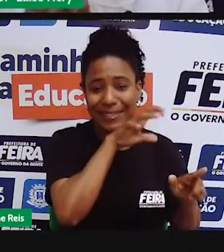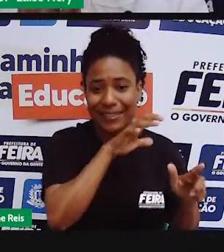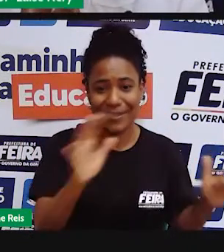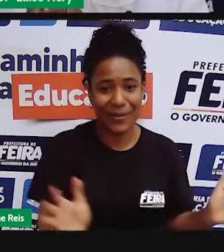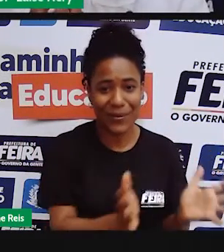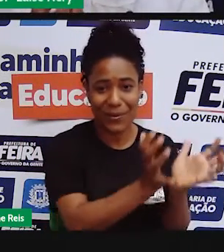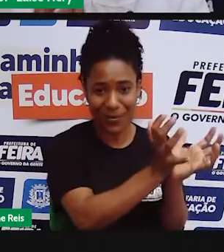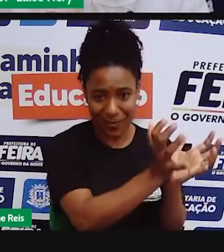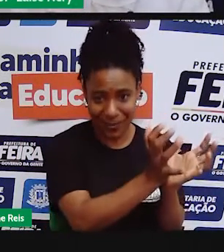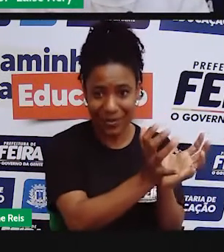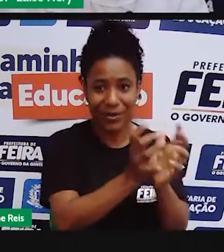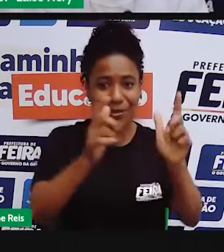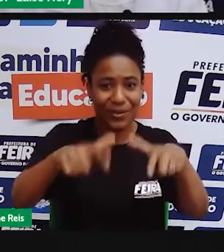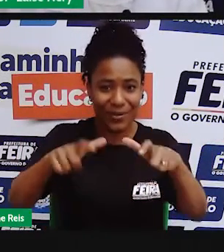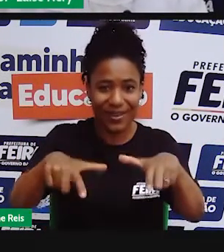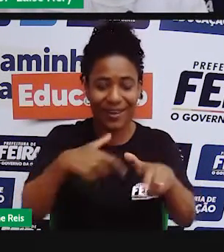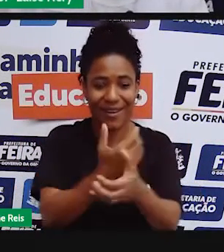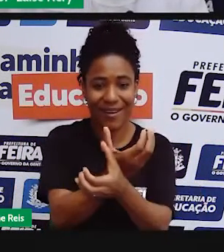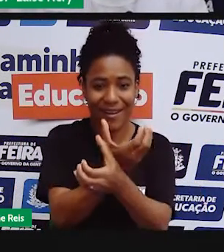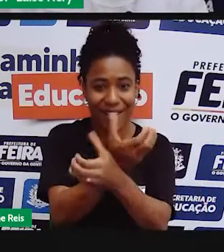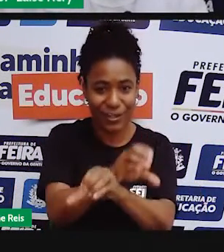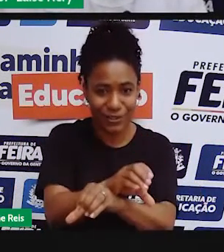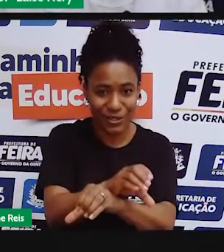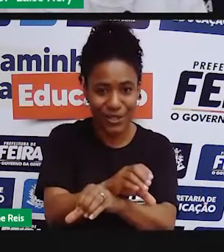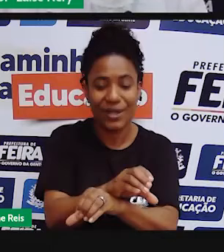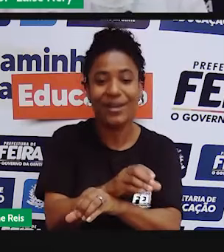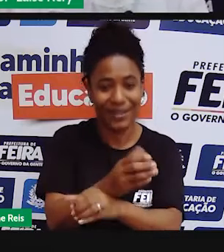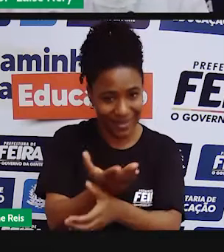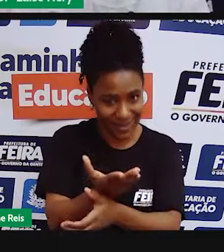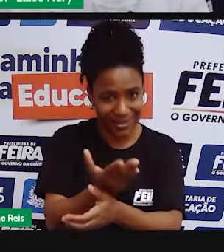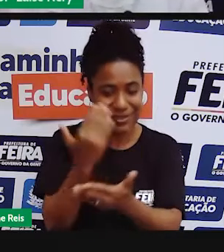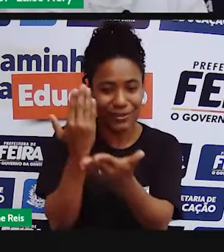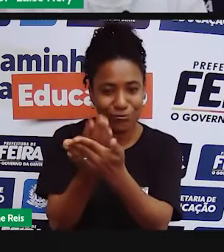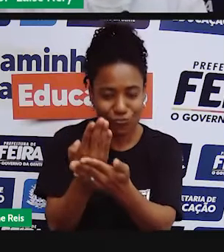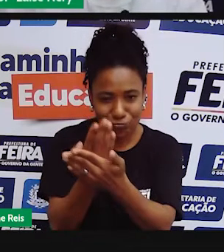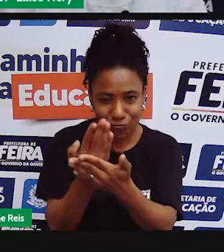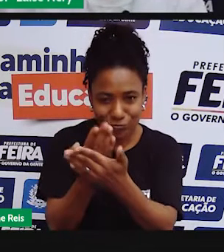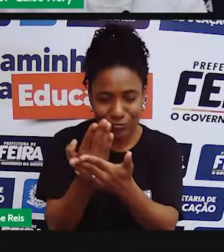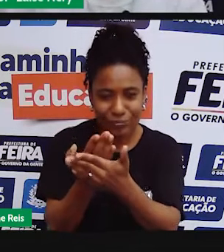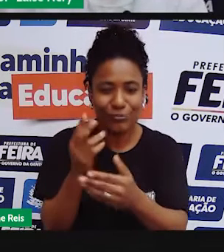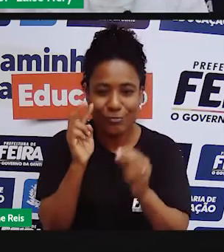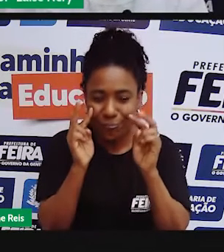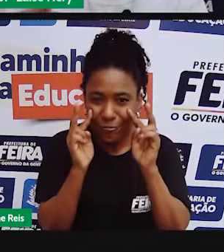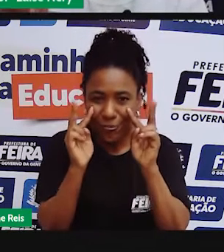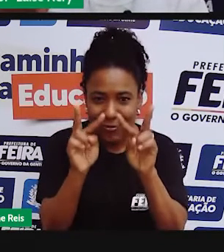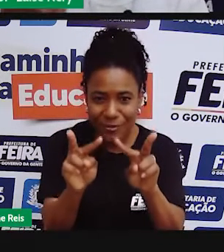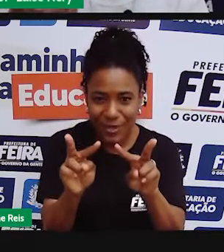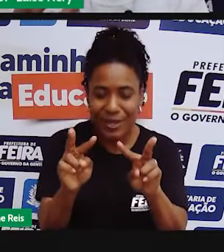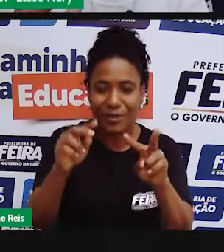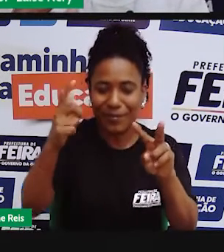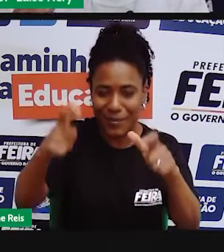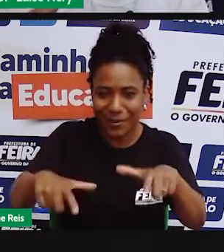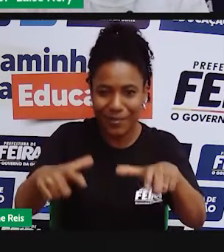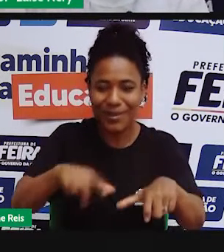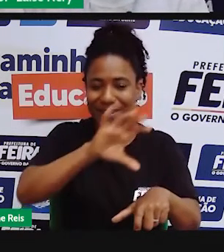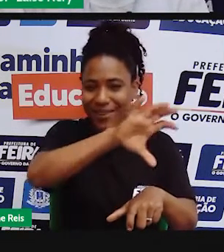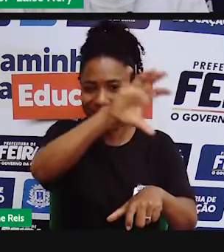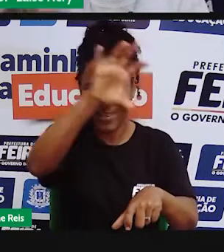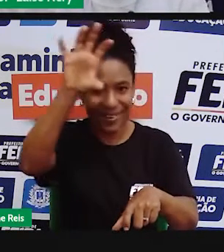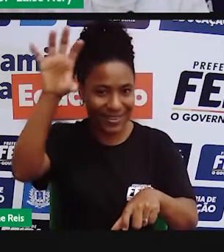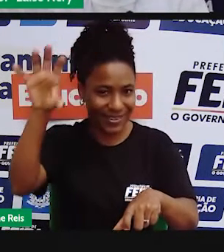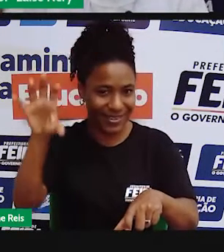que nós estamos tão acostumados a ver aqui na nossa região, é que